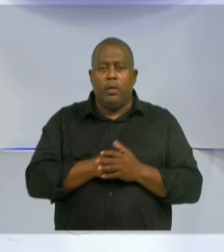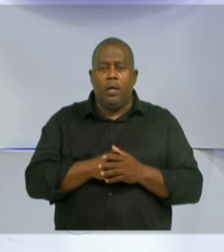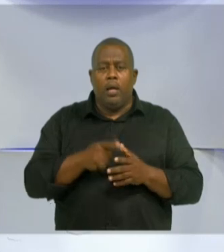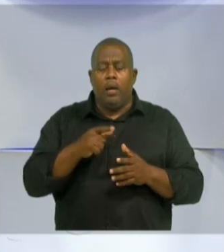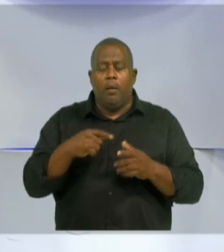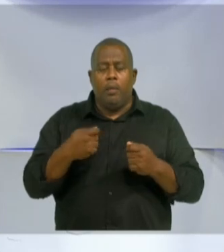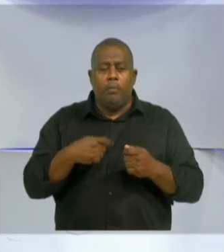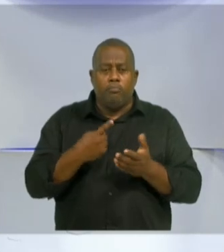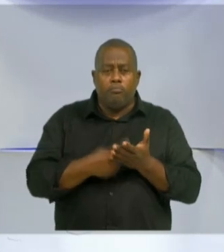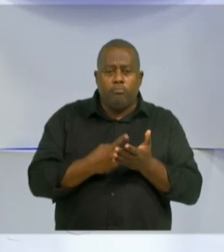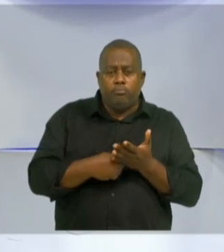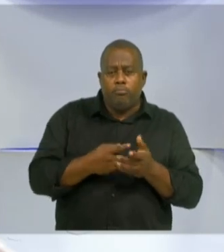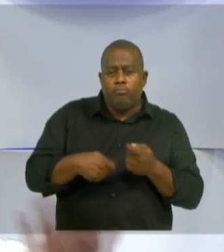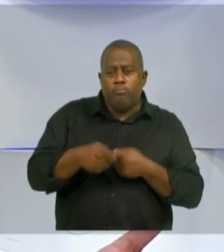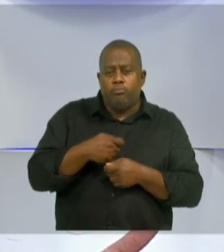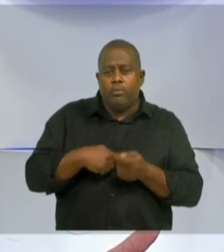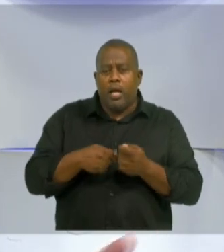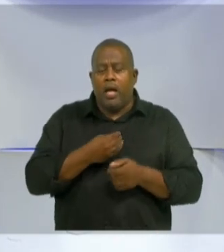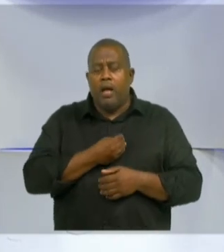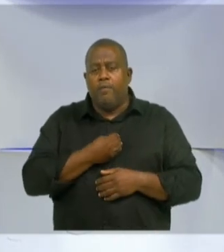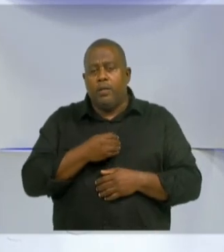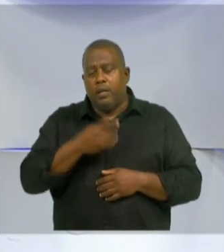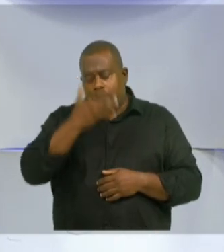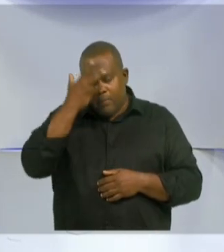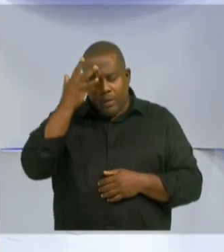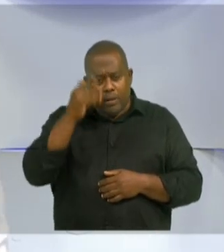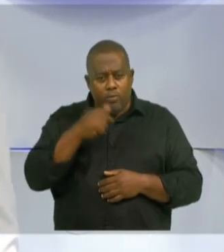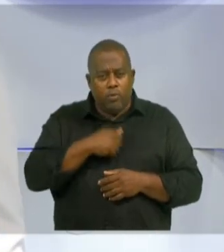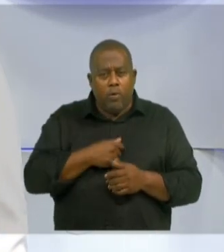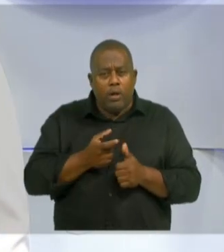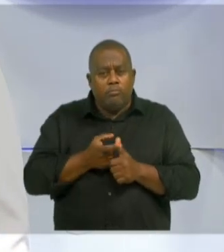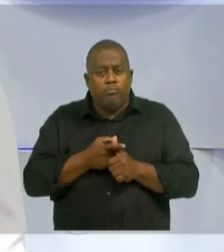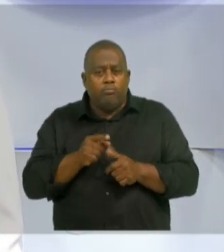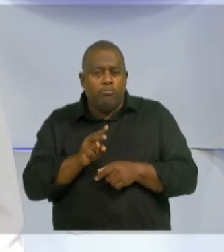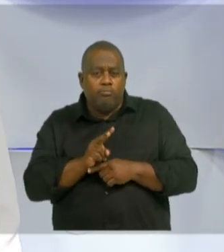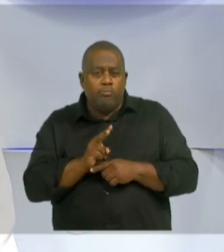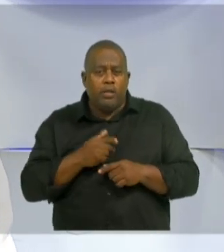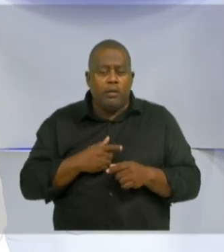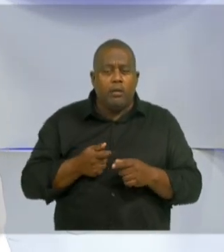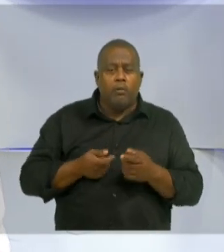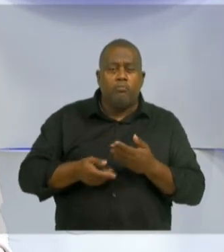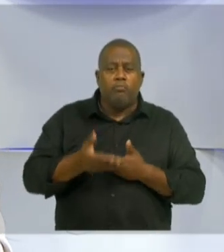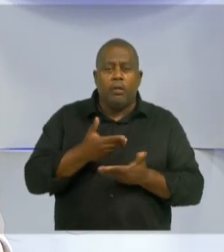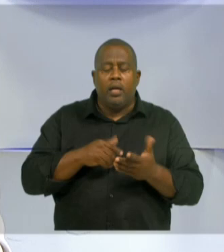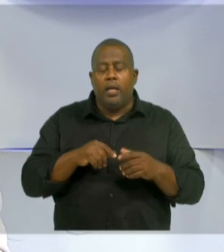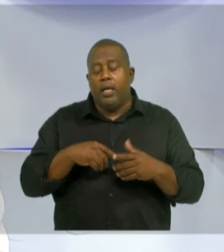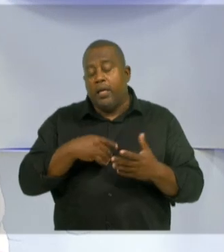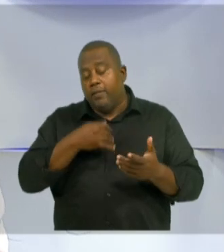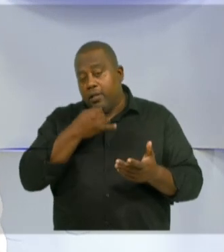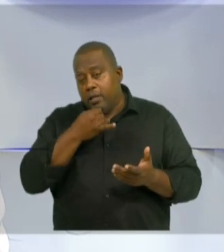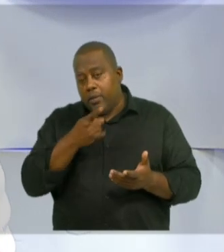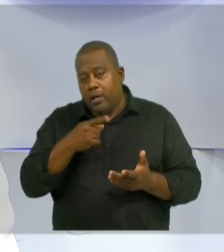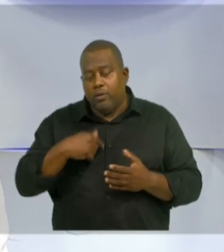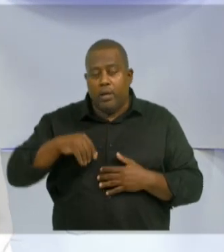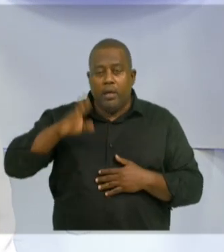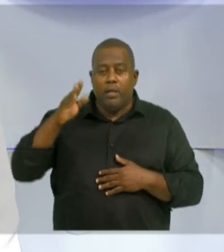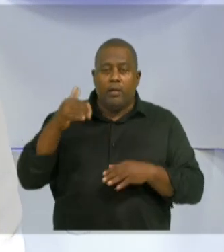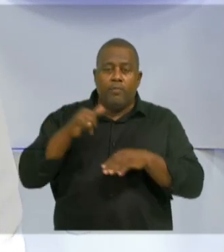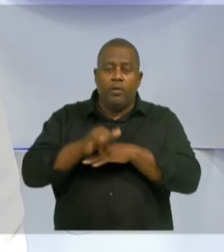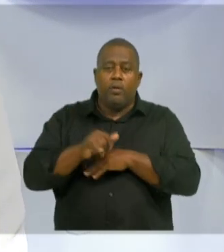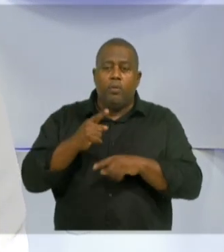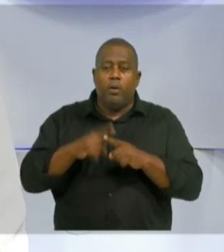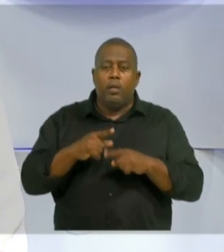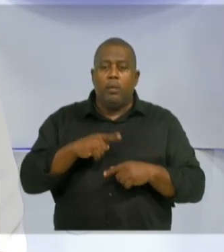negociada a vida das pessoas ali para dever favor vamos apurar isso infelizmente a candidata não está aqui para dialogar porque temos a